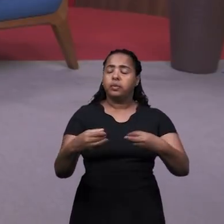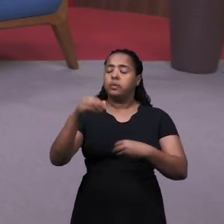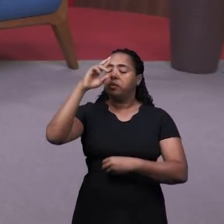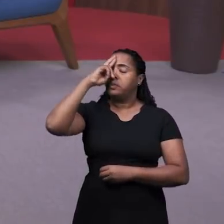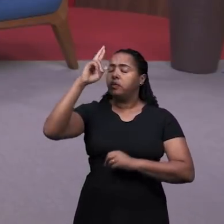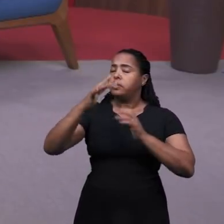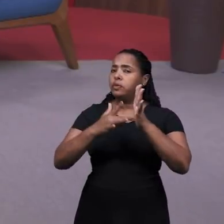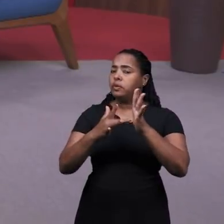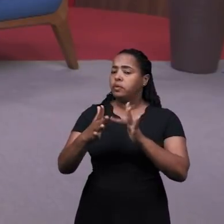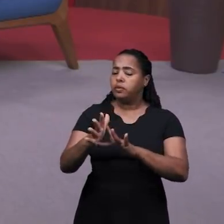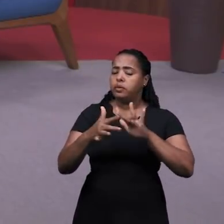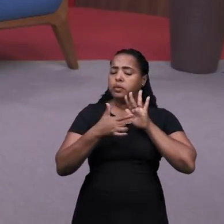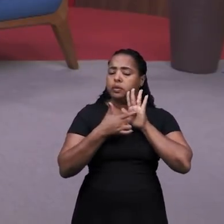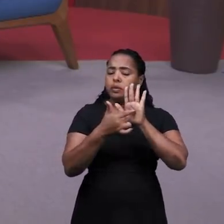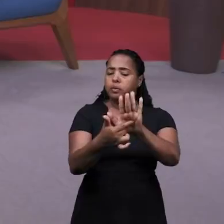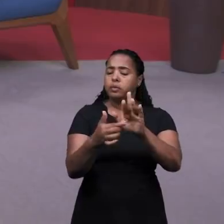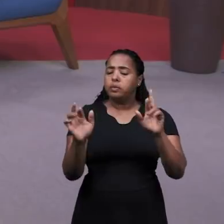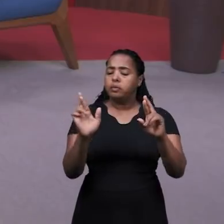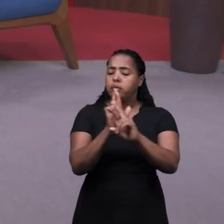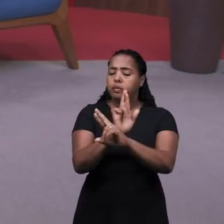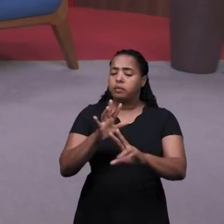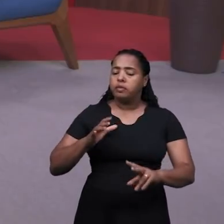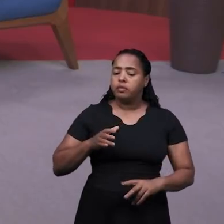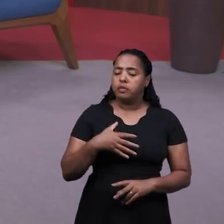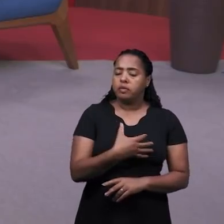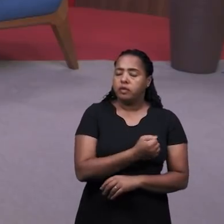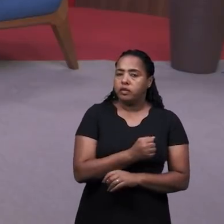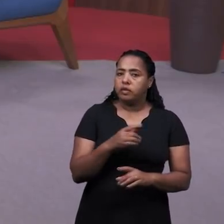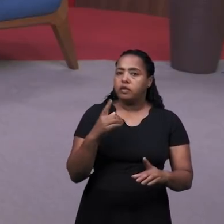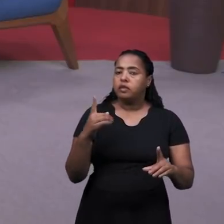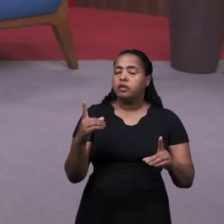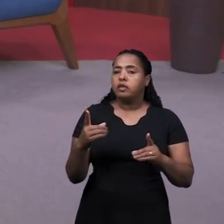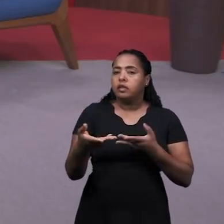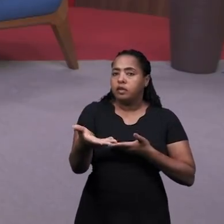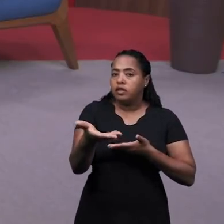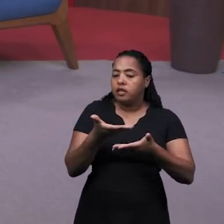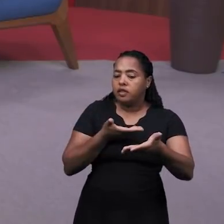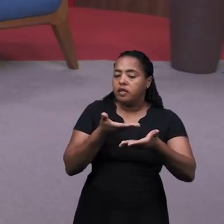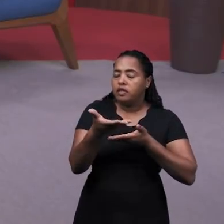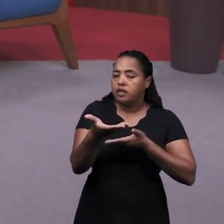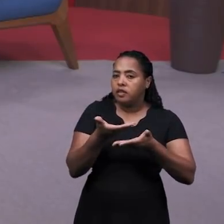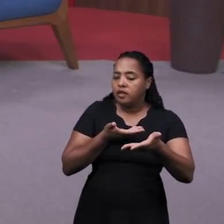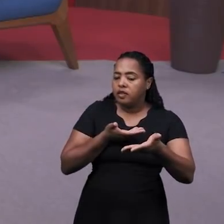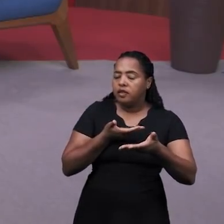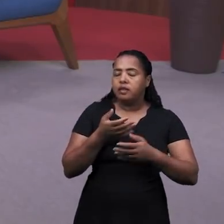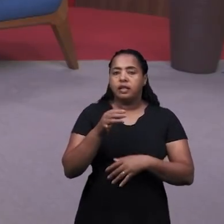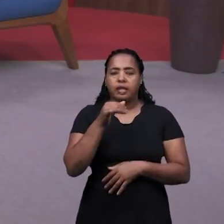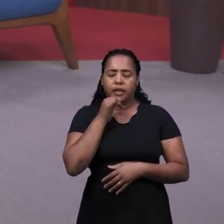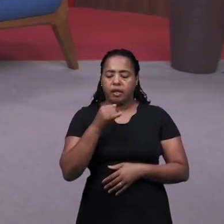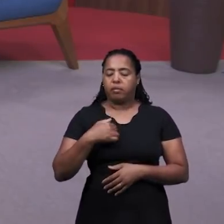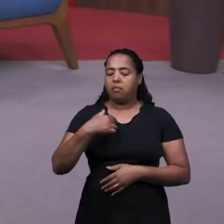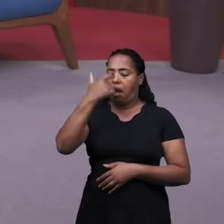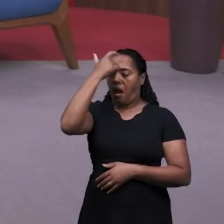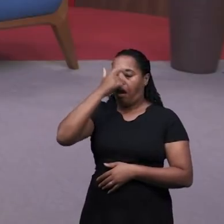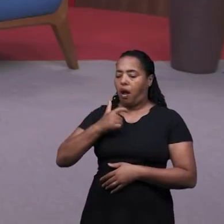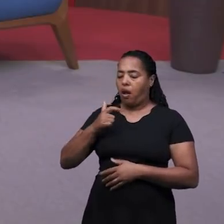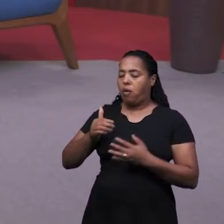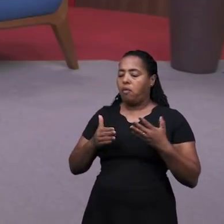Senhor Jesus falou sobre salvação é dinâmico. Por exemplo, eu sou o